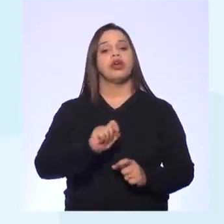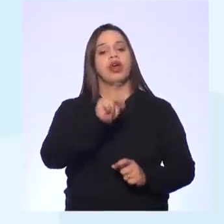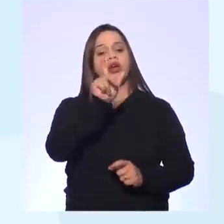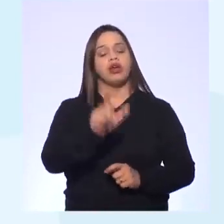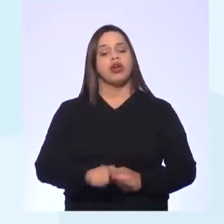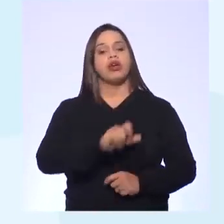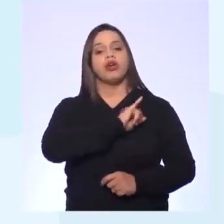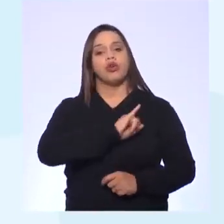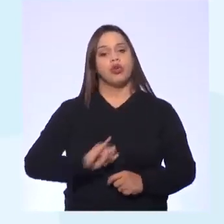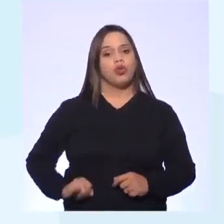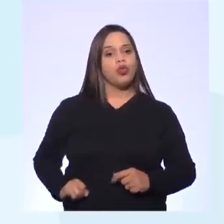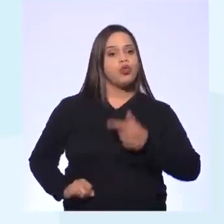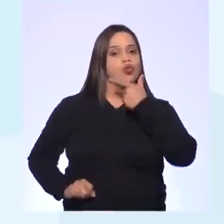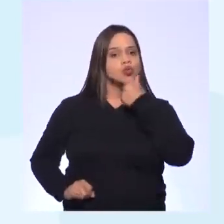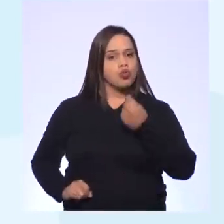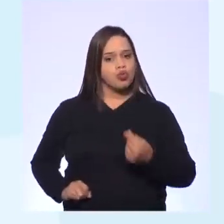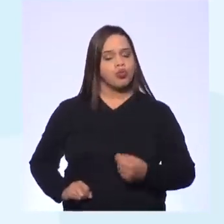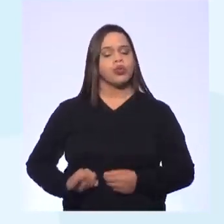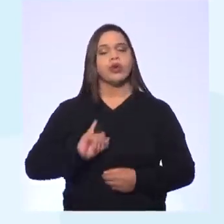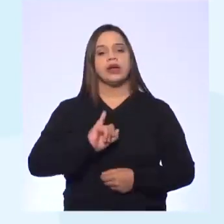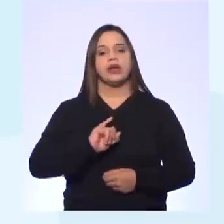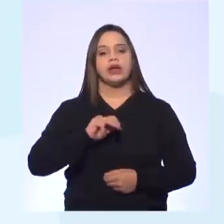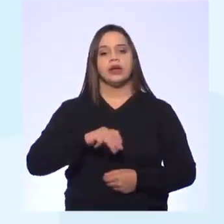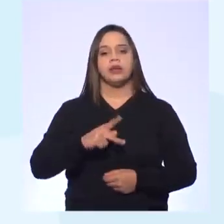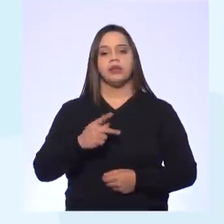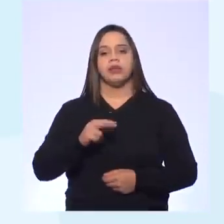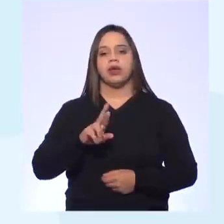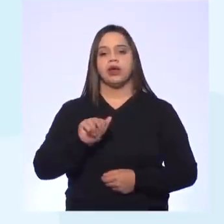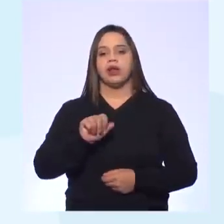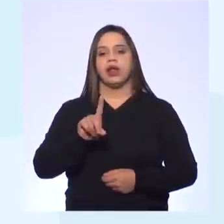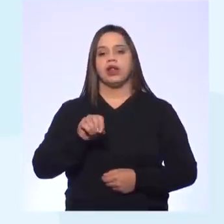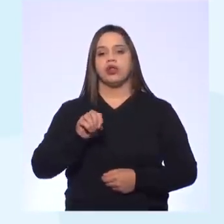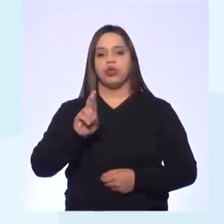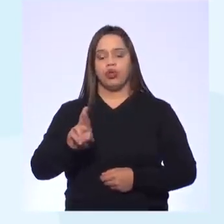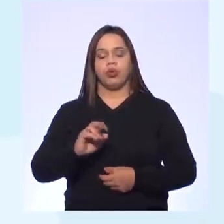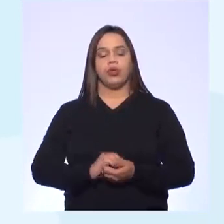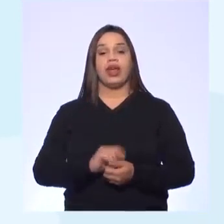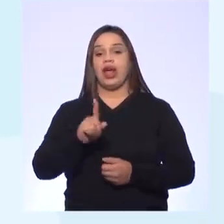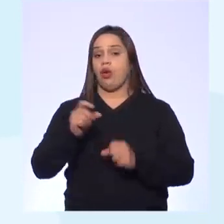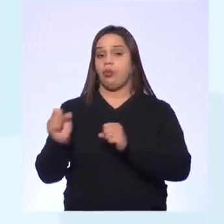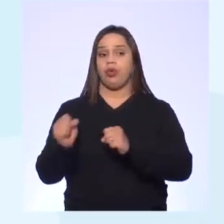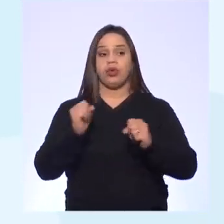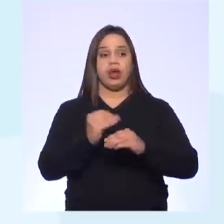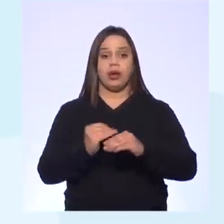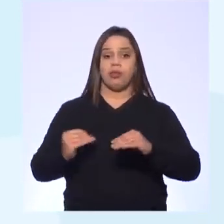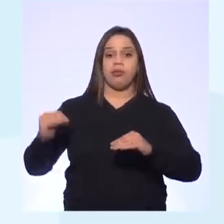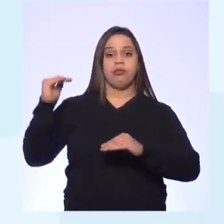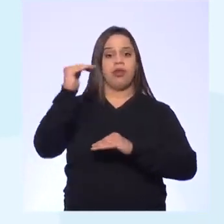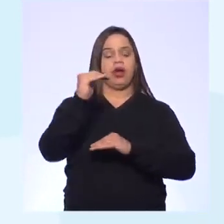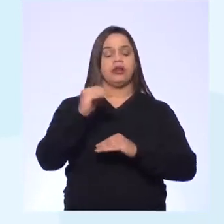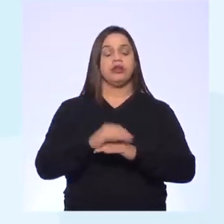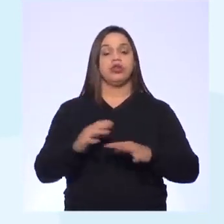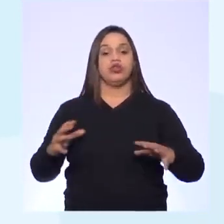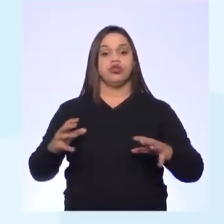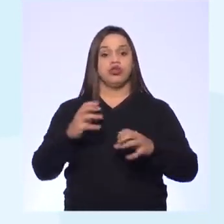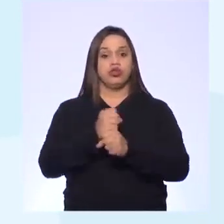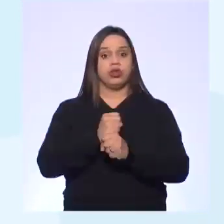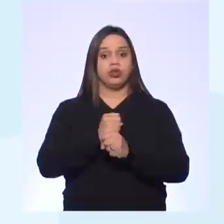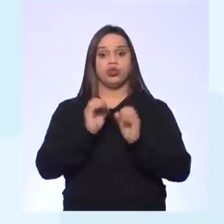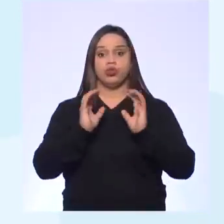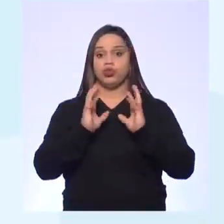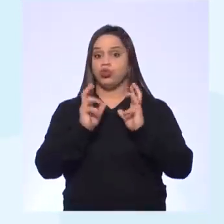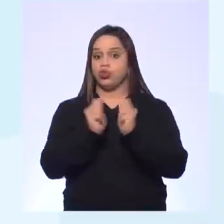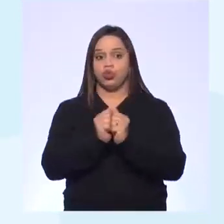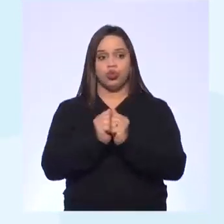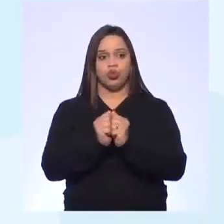Ah lá, o imperador, ele é o poder máximo. Juntando todos esses critérios aí, imperador, poder